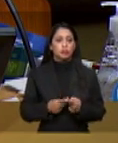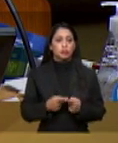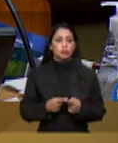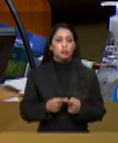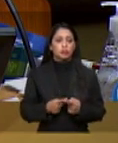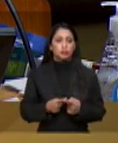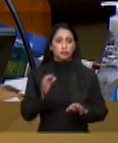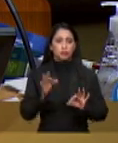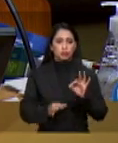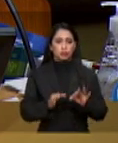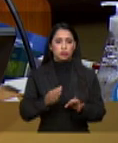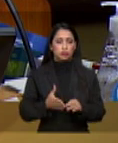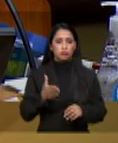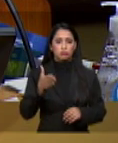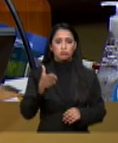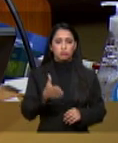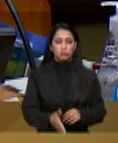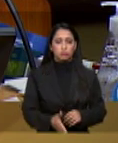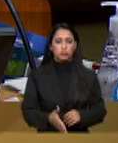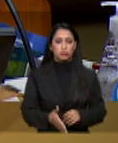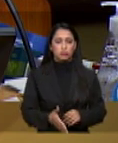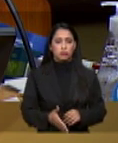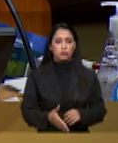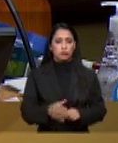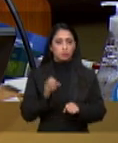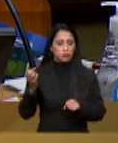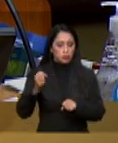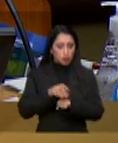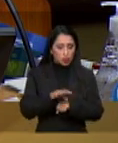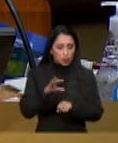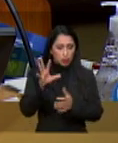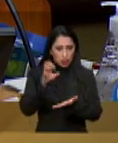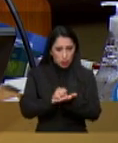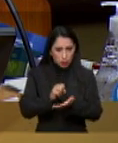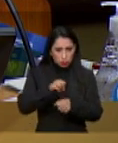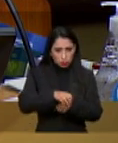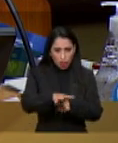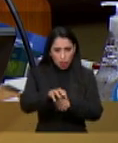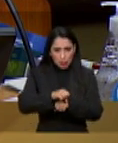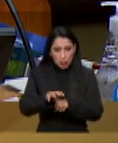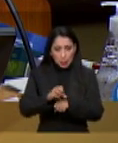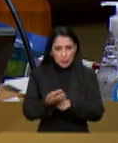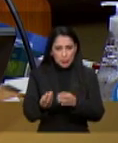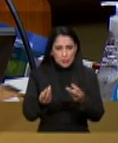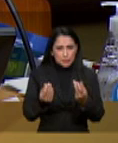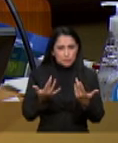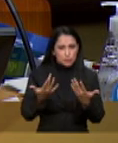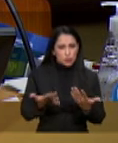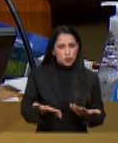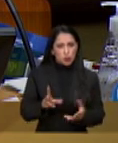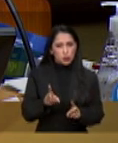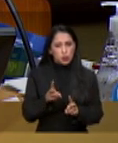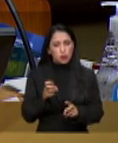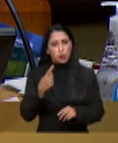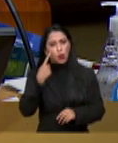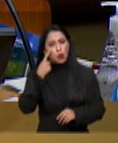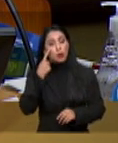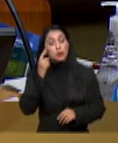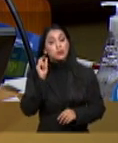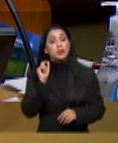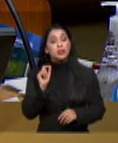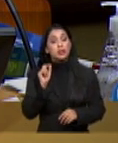intervenção judicial em hipótese de compartilhamento de dados sensíveis, como aquele que se observa